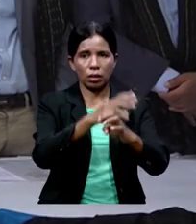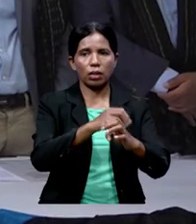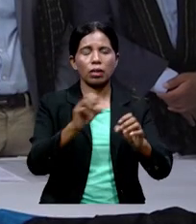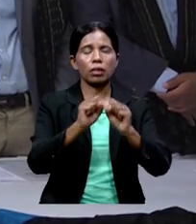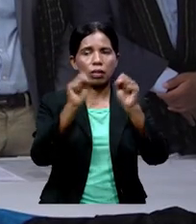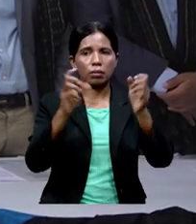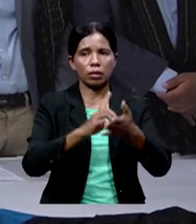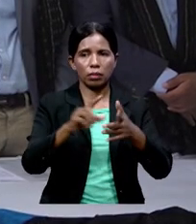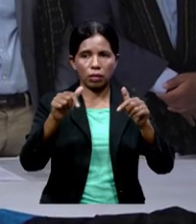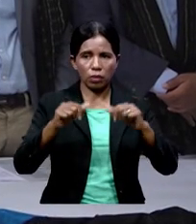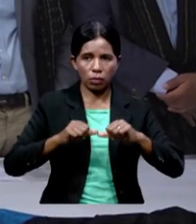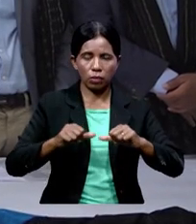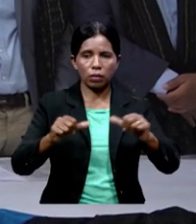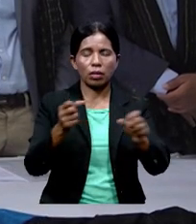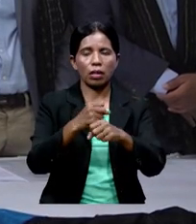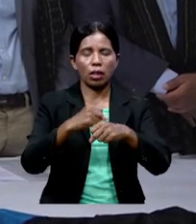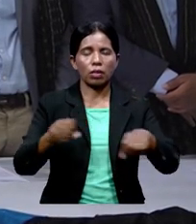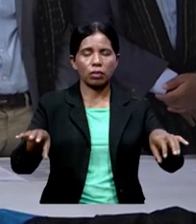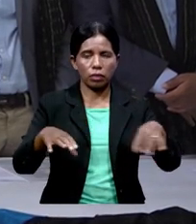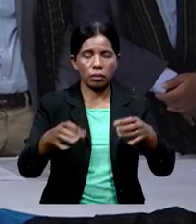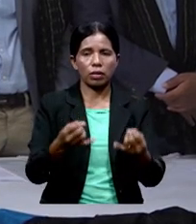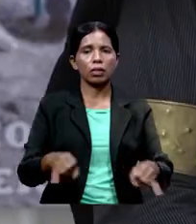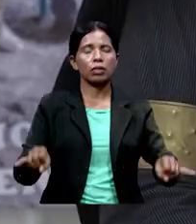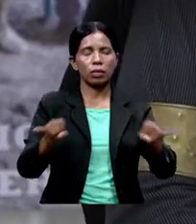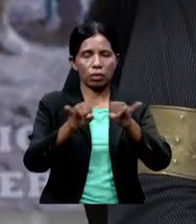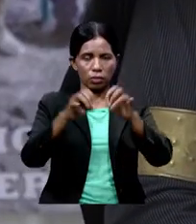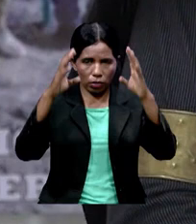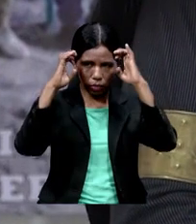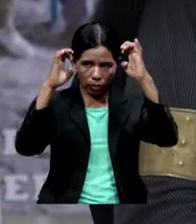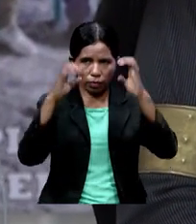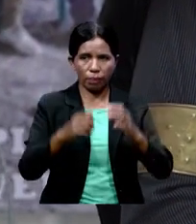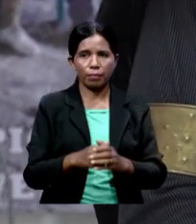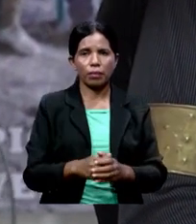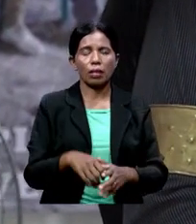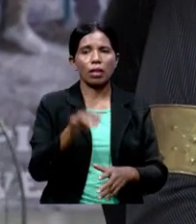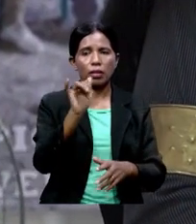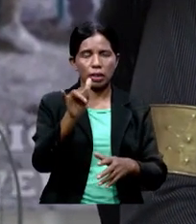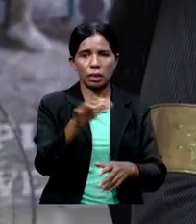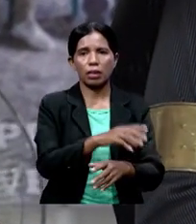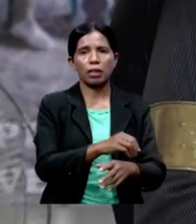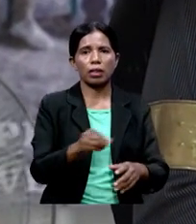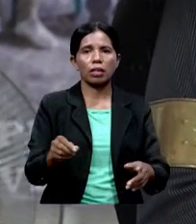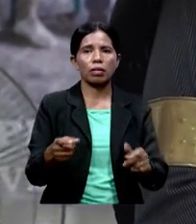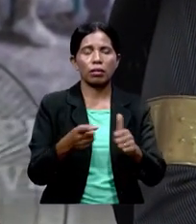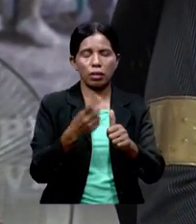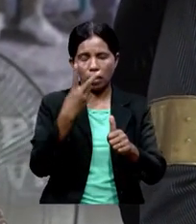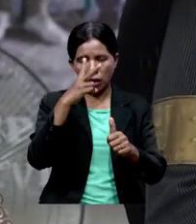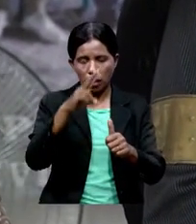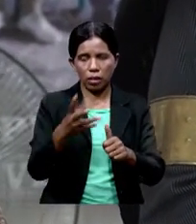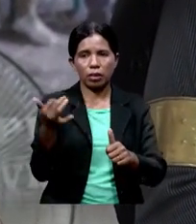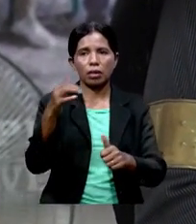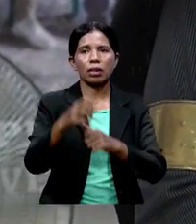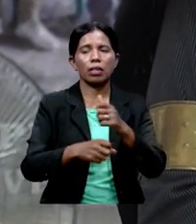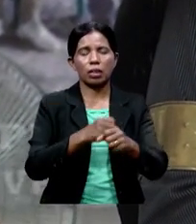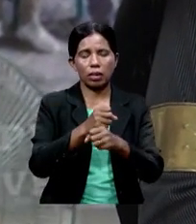semana ne ori continua a lacunar e a instituição educativa. Termo aceitação refere a nessa fase avaliação basira durante